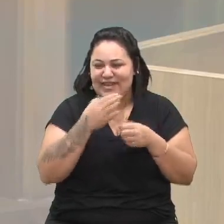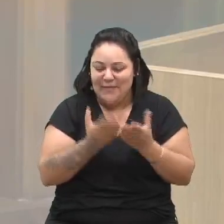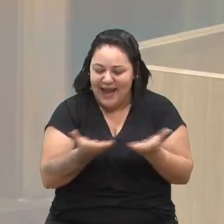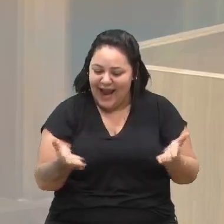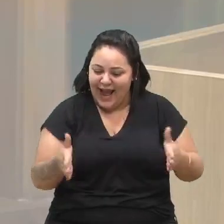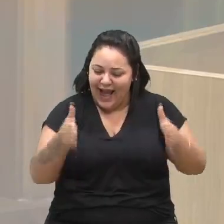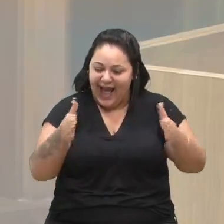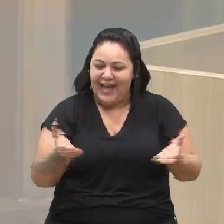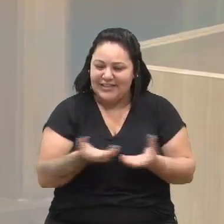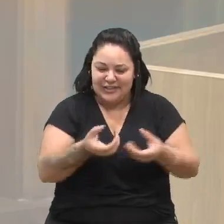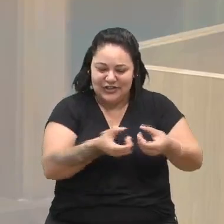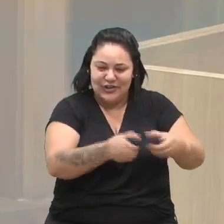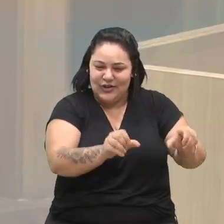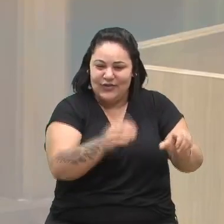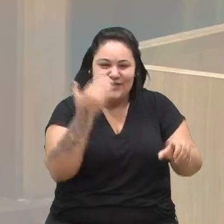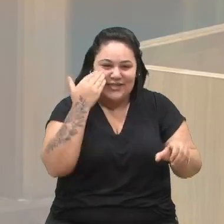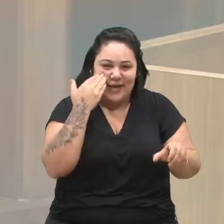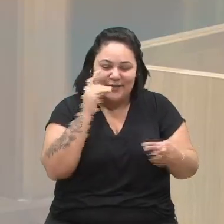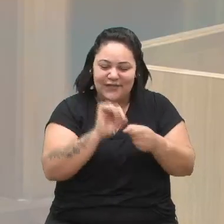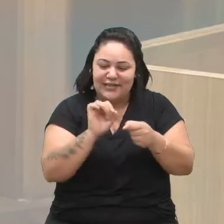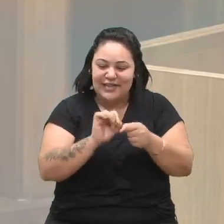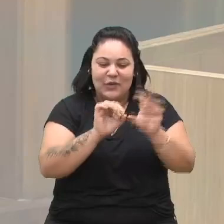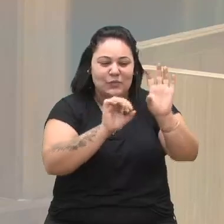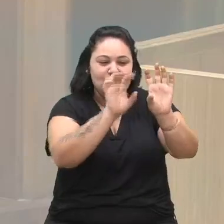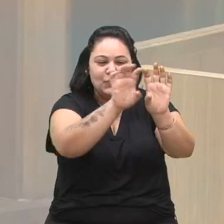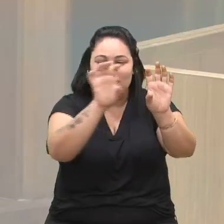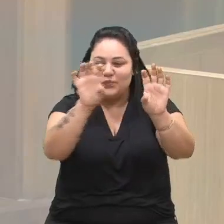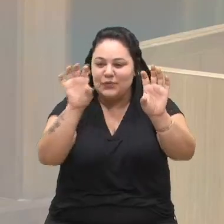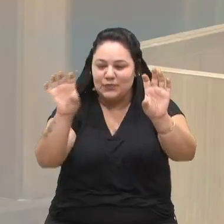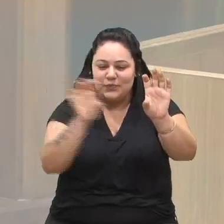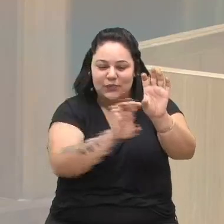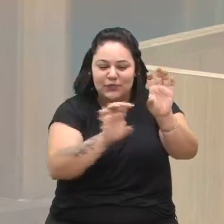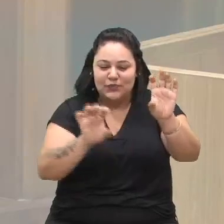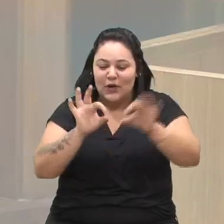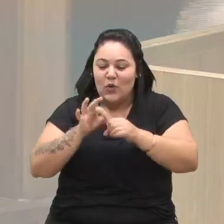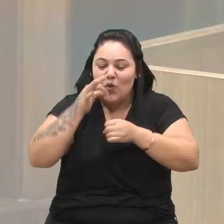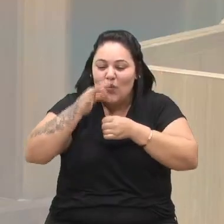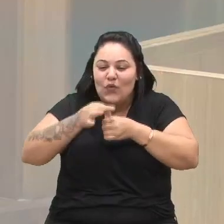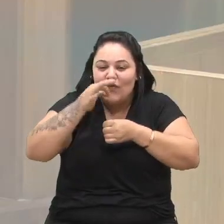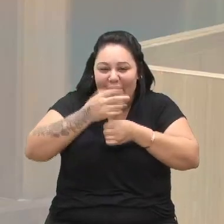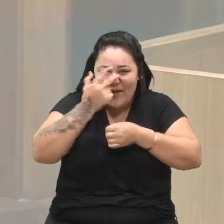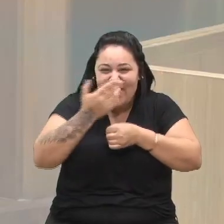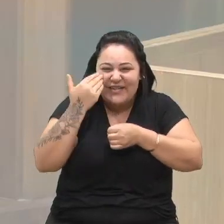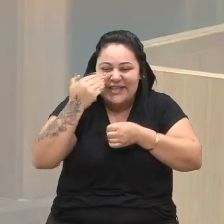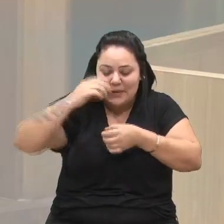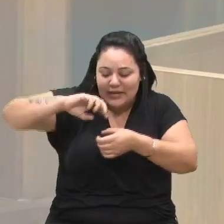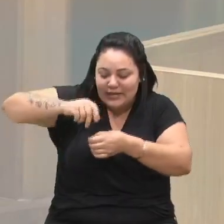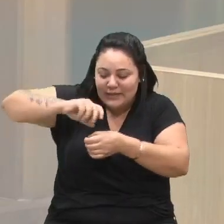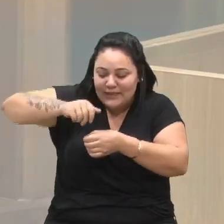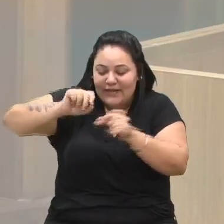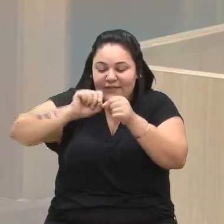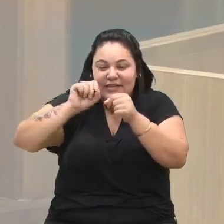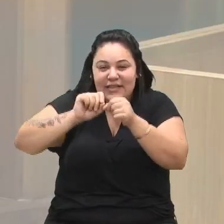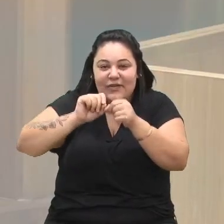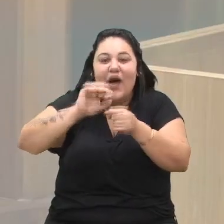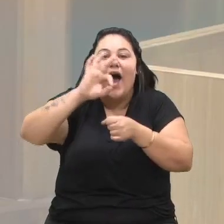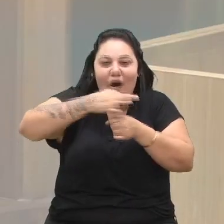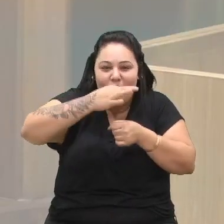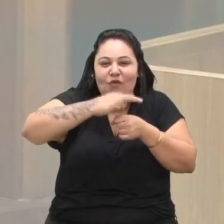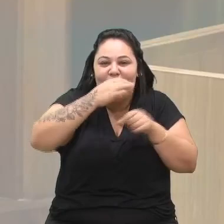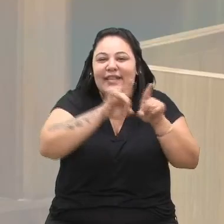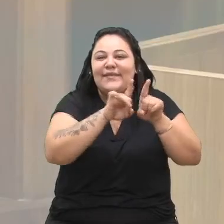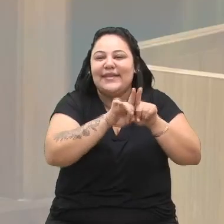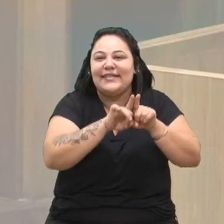do ovo lá, eles estão fazendo caixinho de uva, com as tampinhas da garrafa estão fazendo a Festa da Uva. Então, as crianças se envolvendo. Elas te